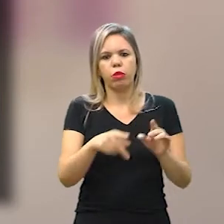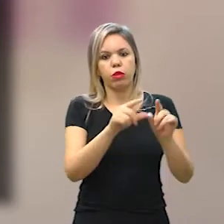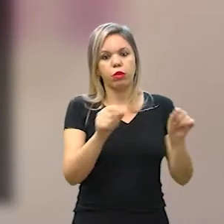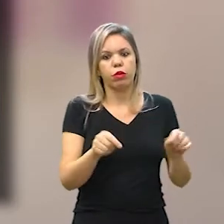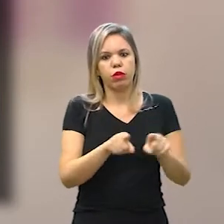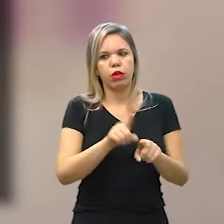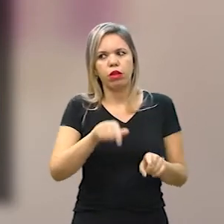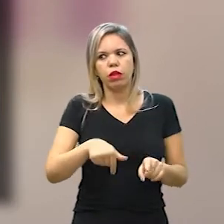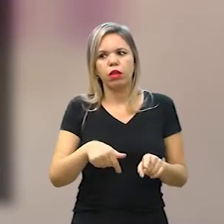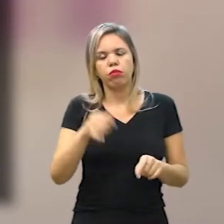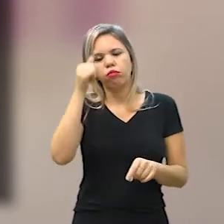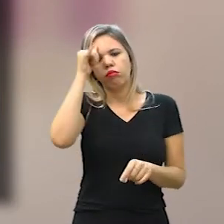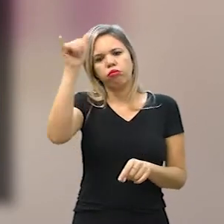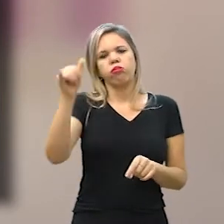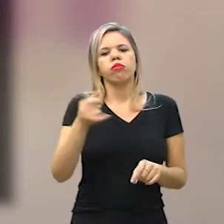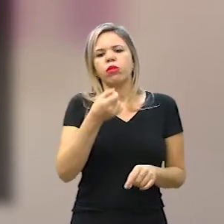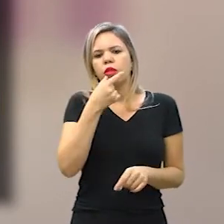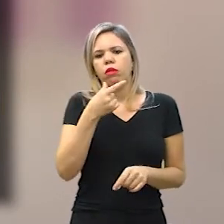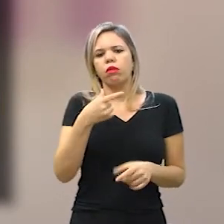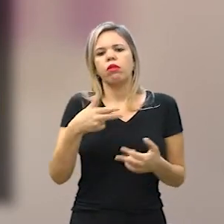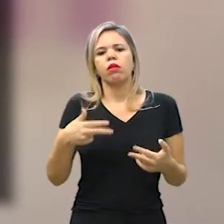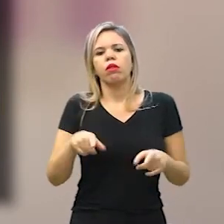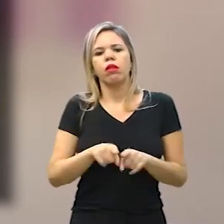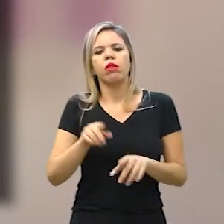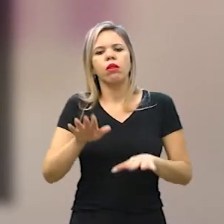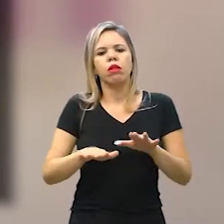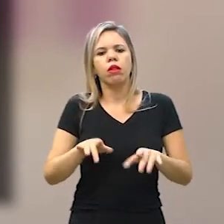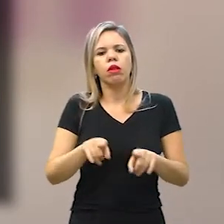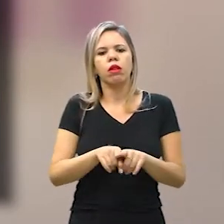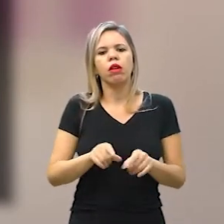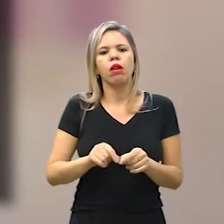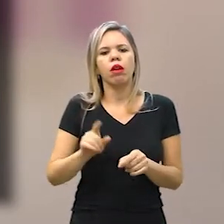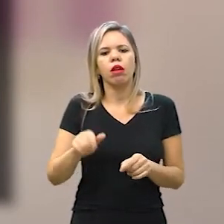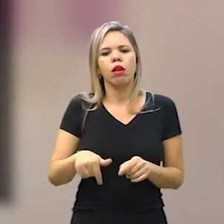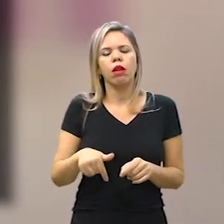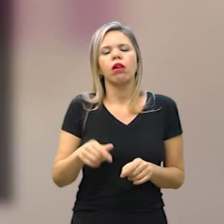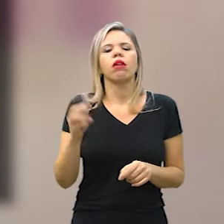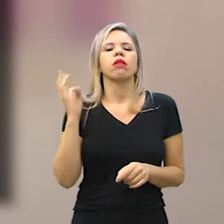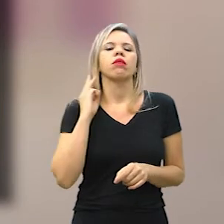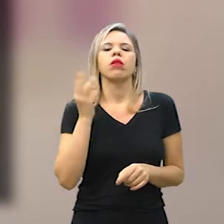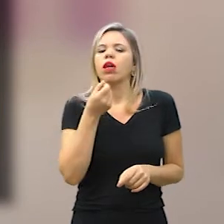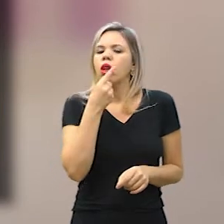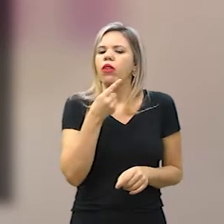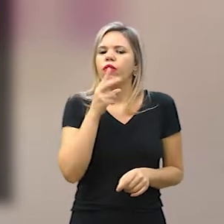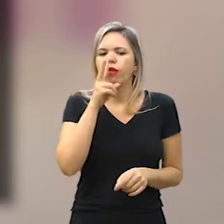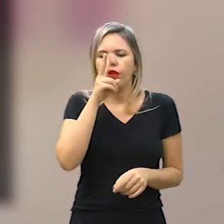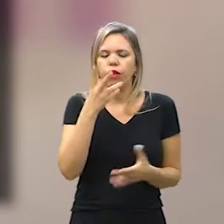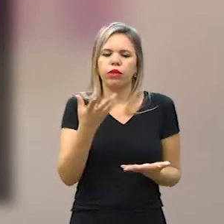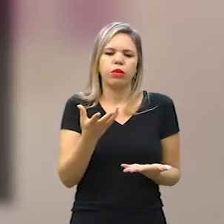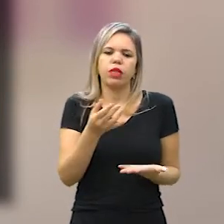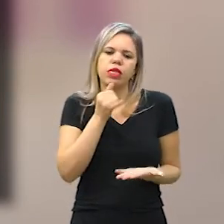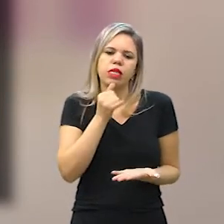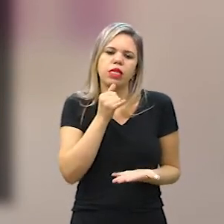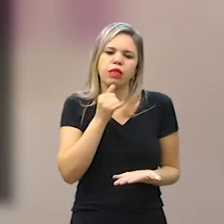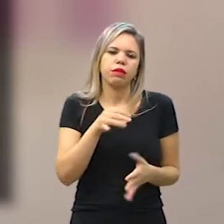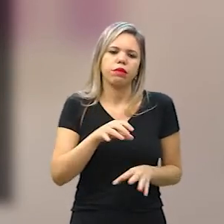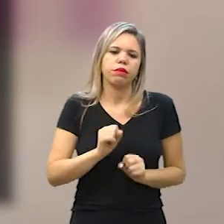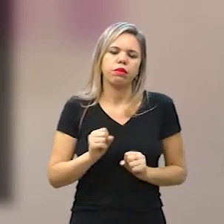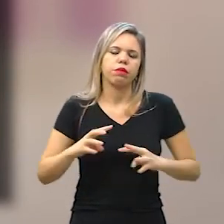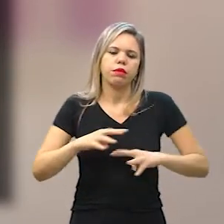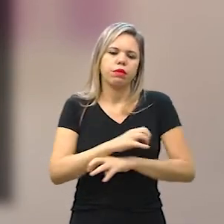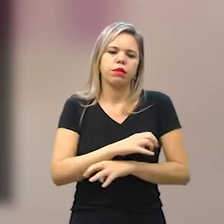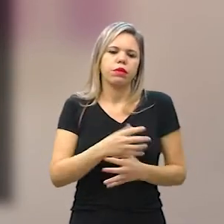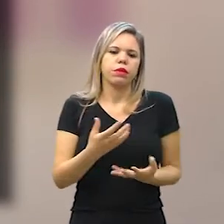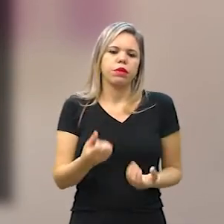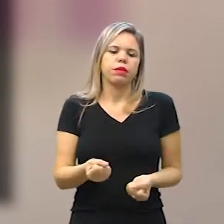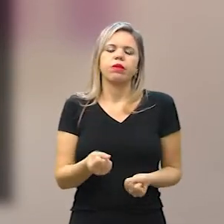ela é uma doença que se combate com antibiótico. Muitas vezes o antibiótico é sensível, né? A bactéria